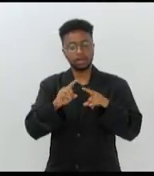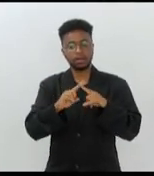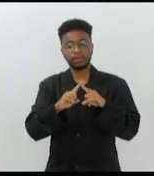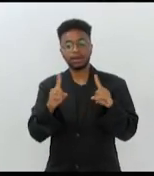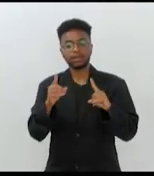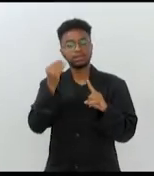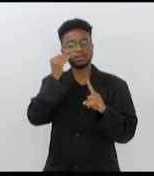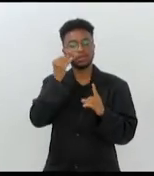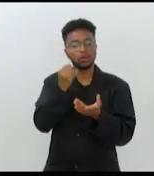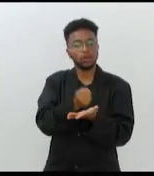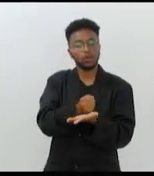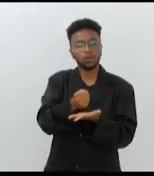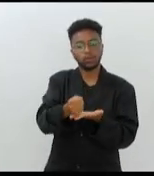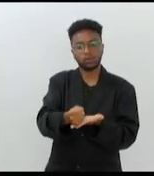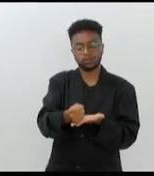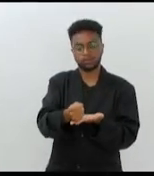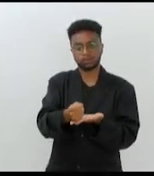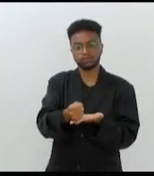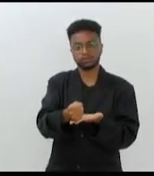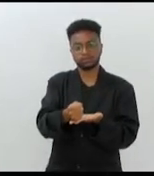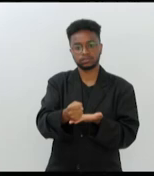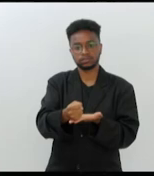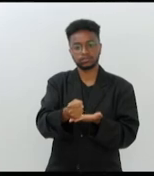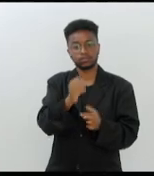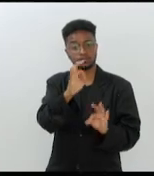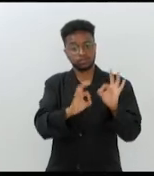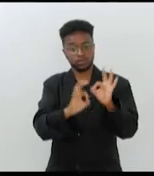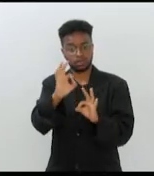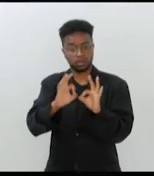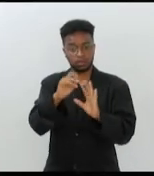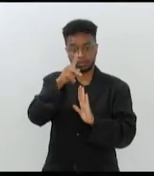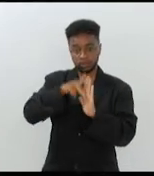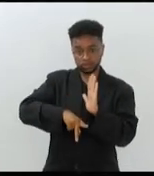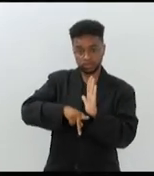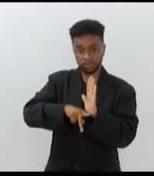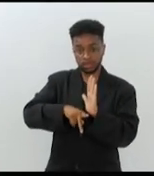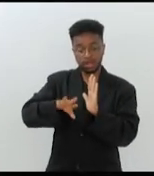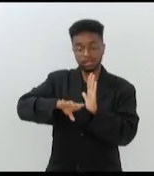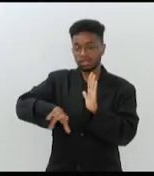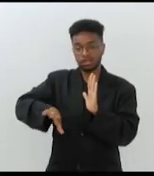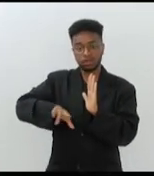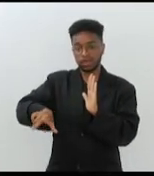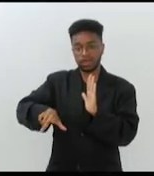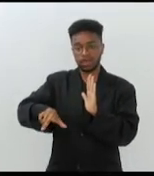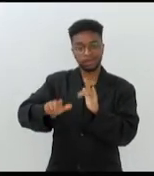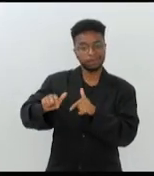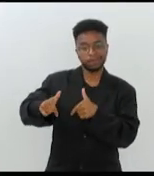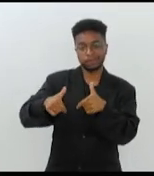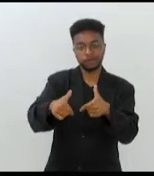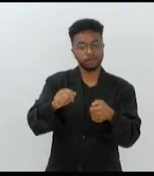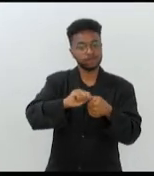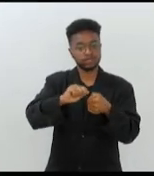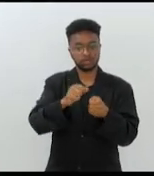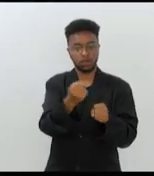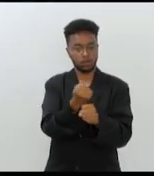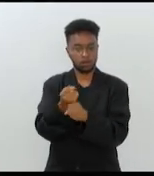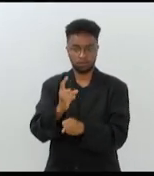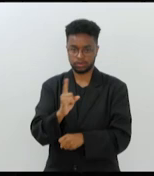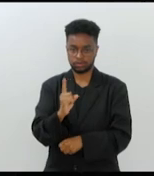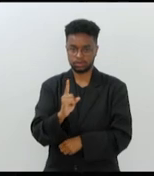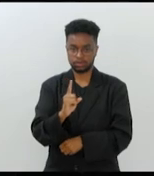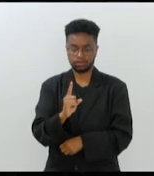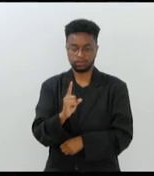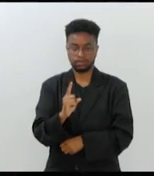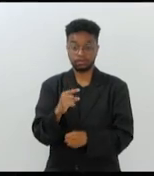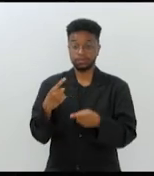para contratar a elaboração de projetos, ele não é para executar os projetos. É